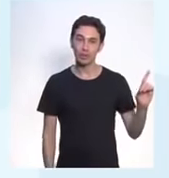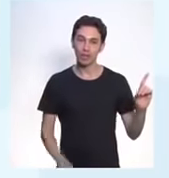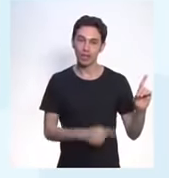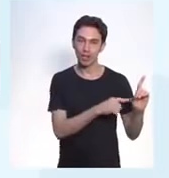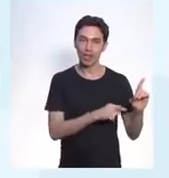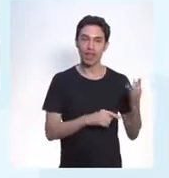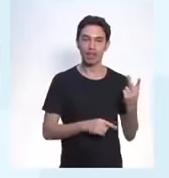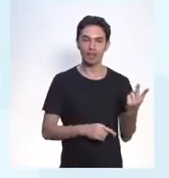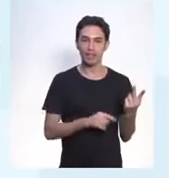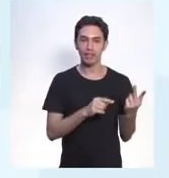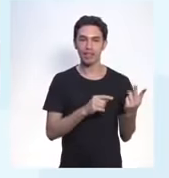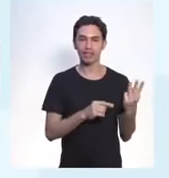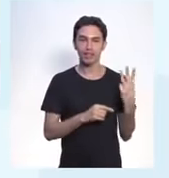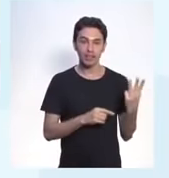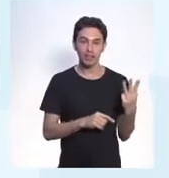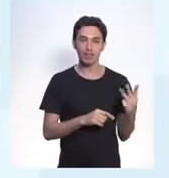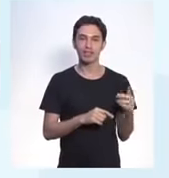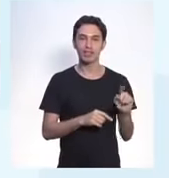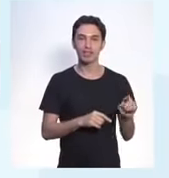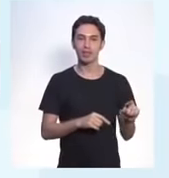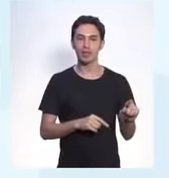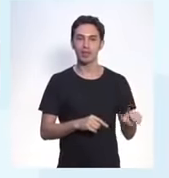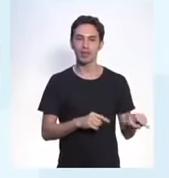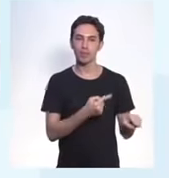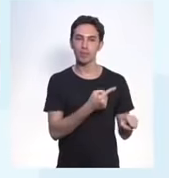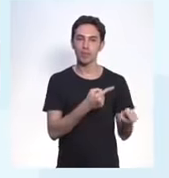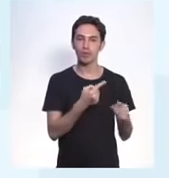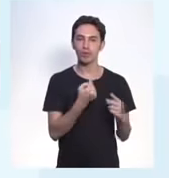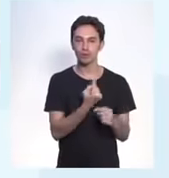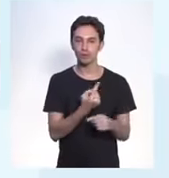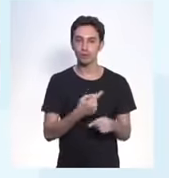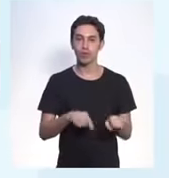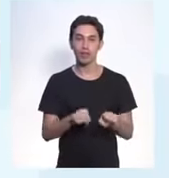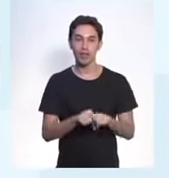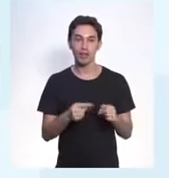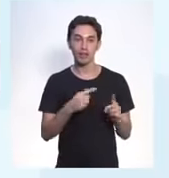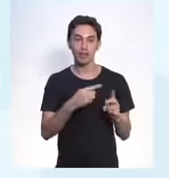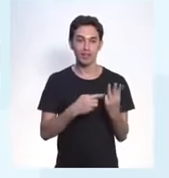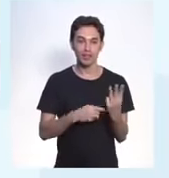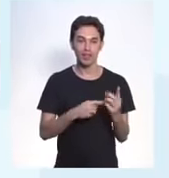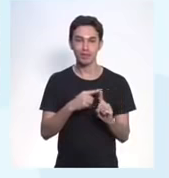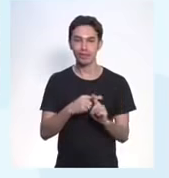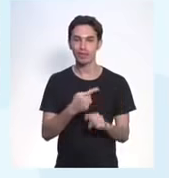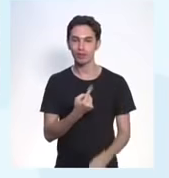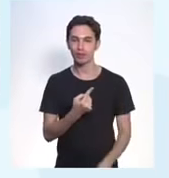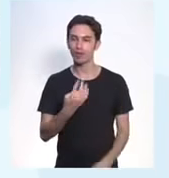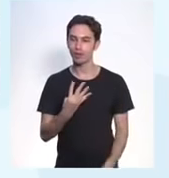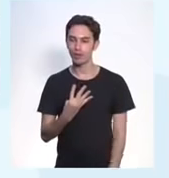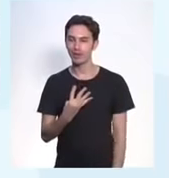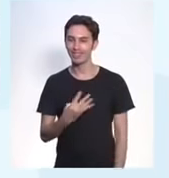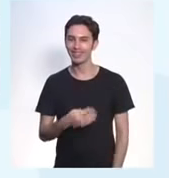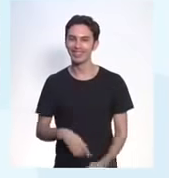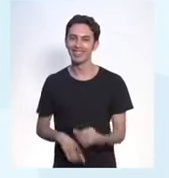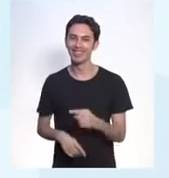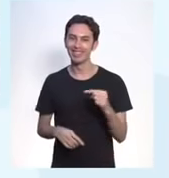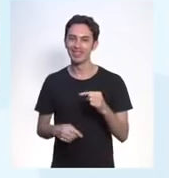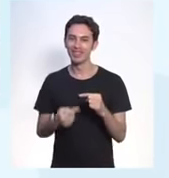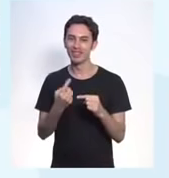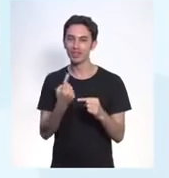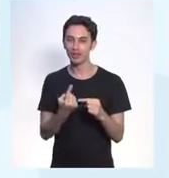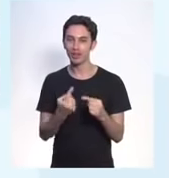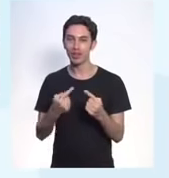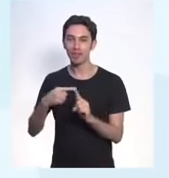14 e um negativo e três eu vou encontrar dois então Quatro e dois aí é o meu ponto